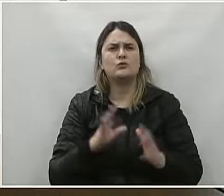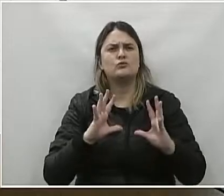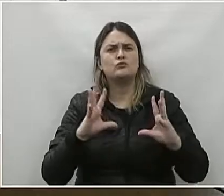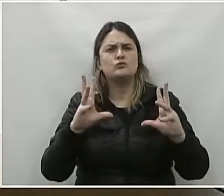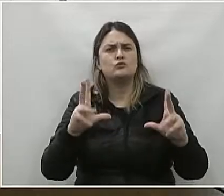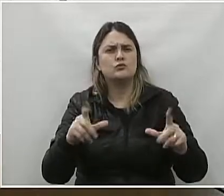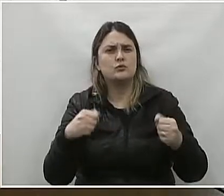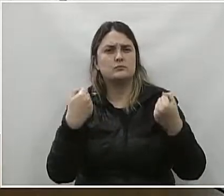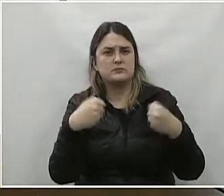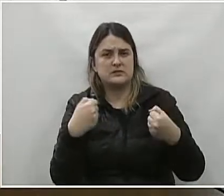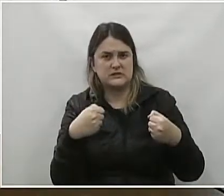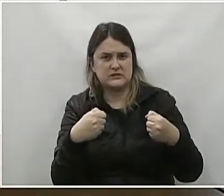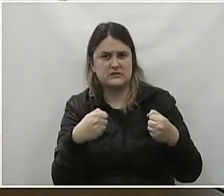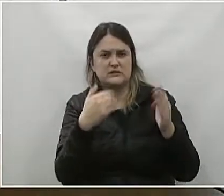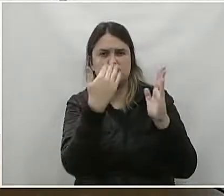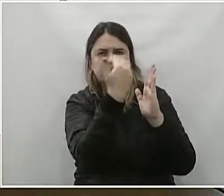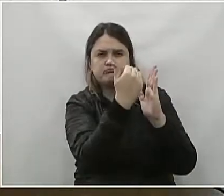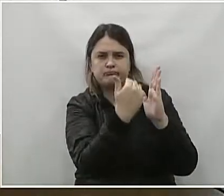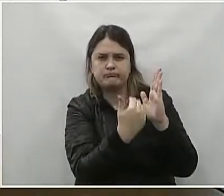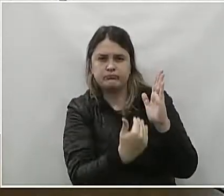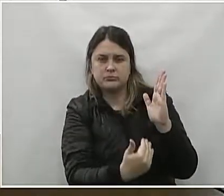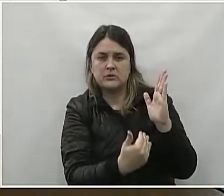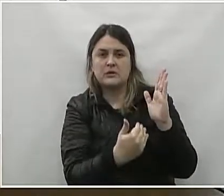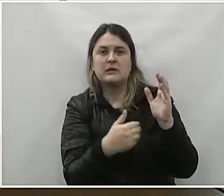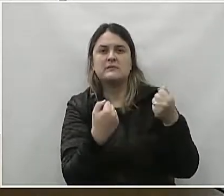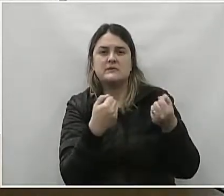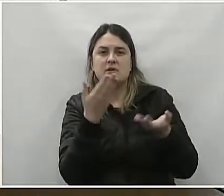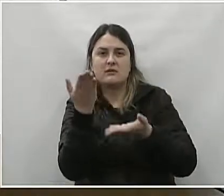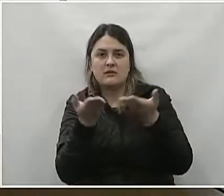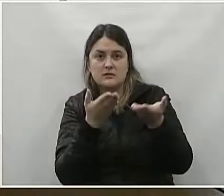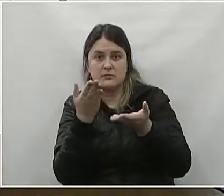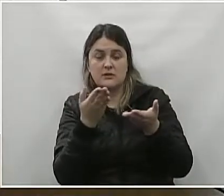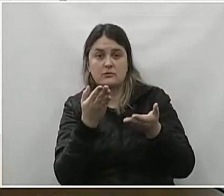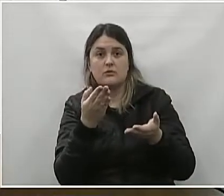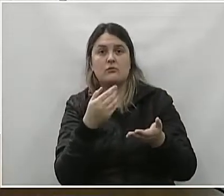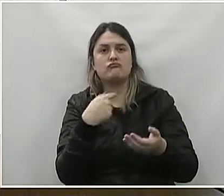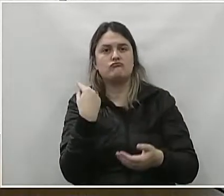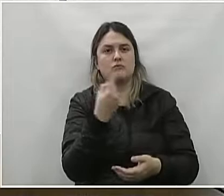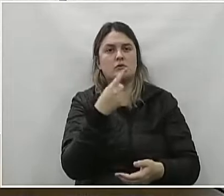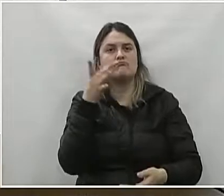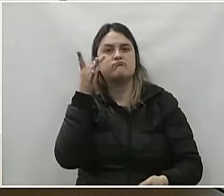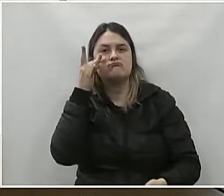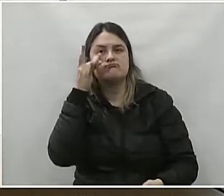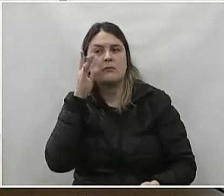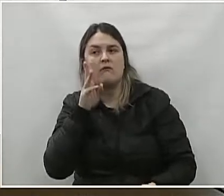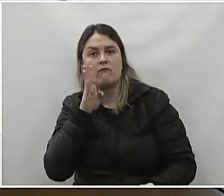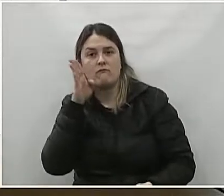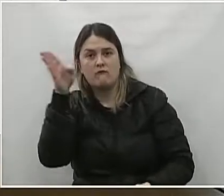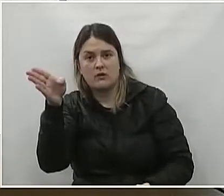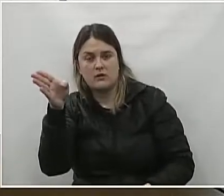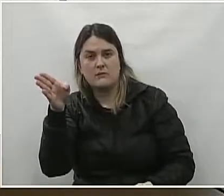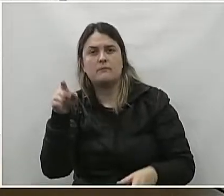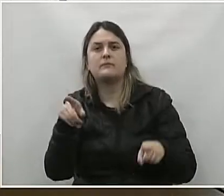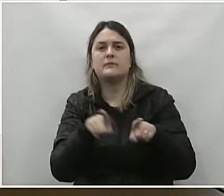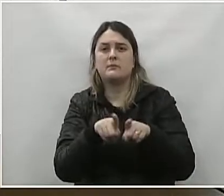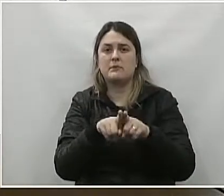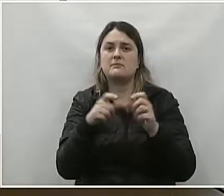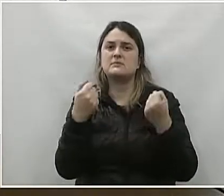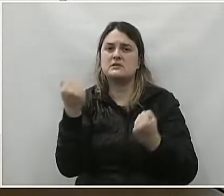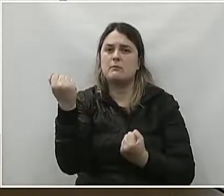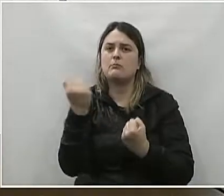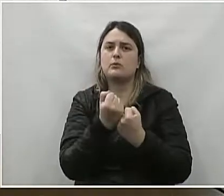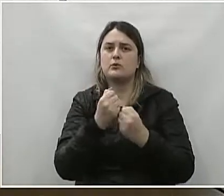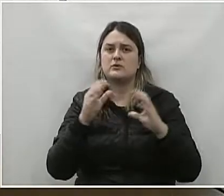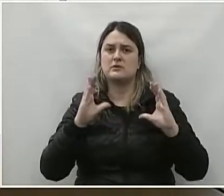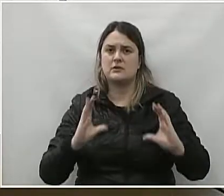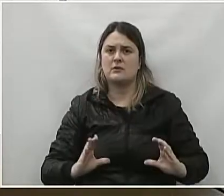Todas as necessidades identificadas e solicitações de atendimento são vistas em loco, mas necessitamos o apoio dos cidadãos que